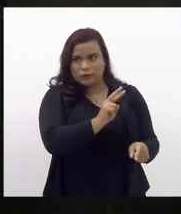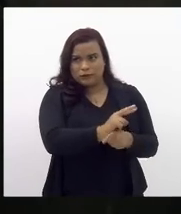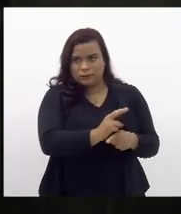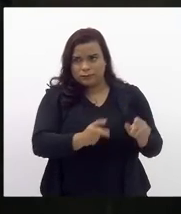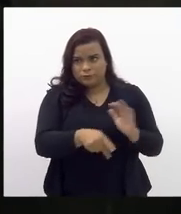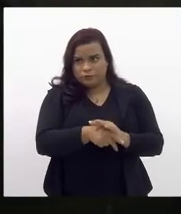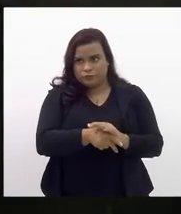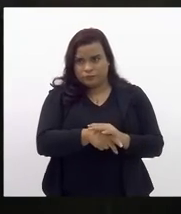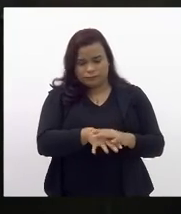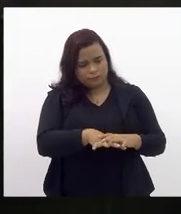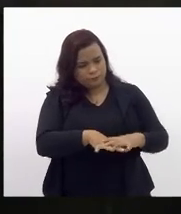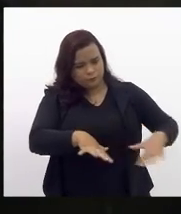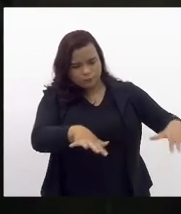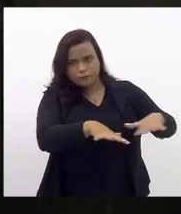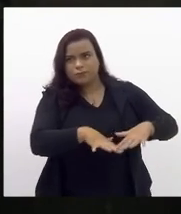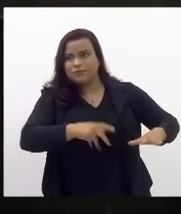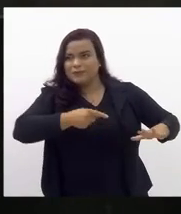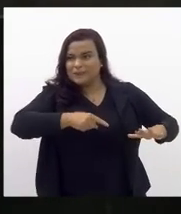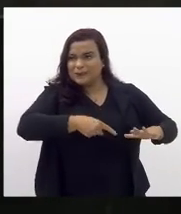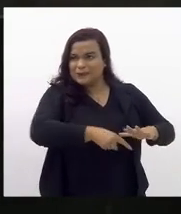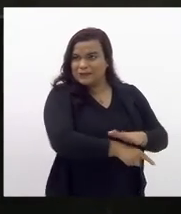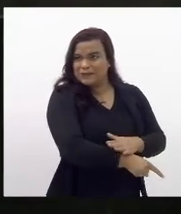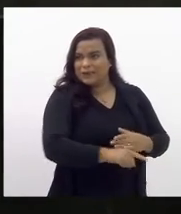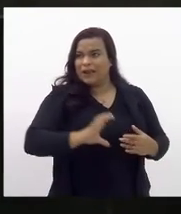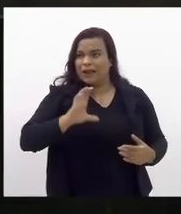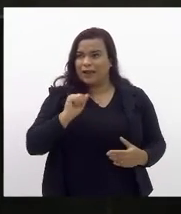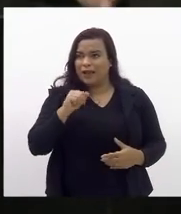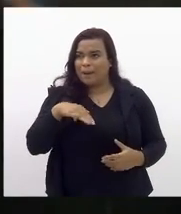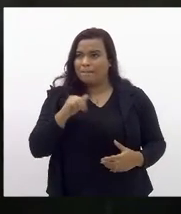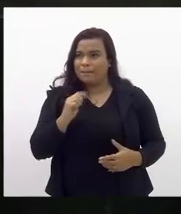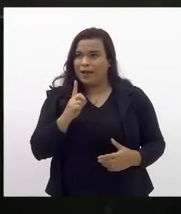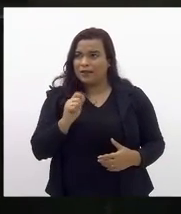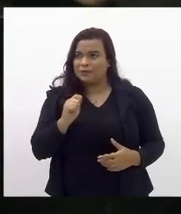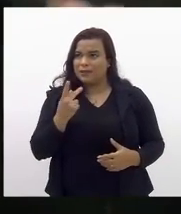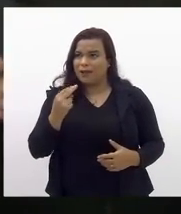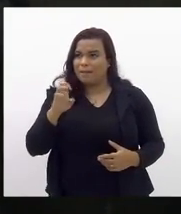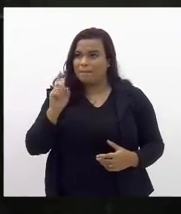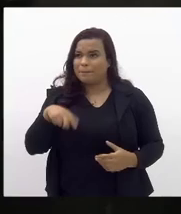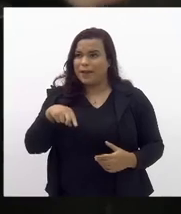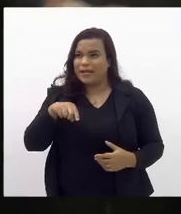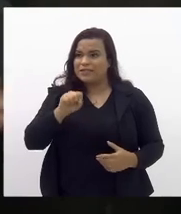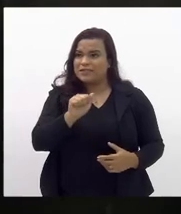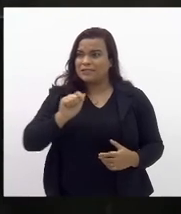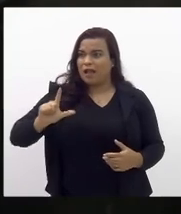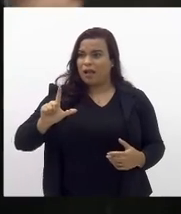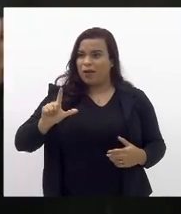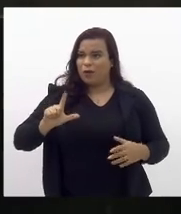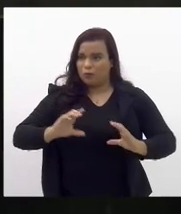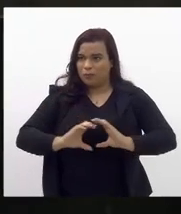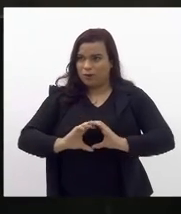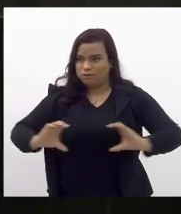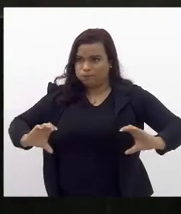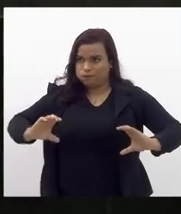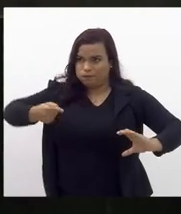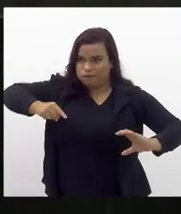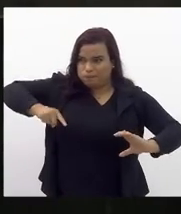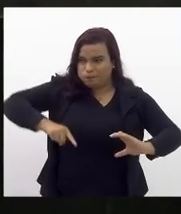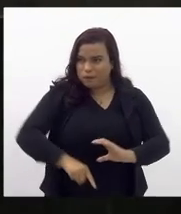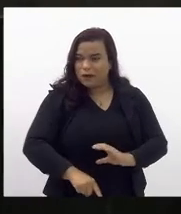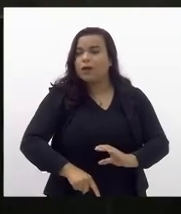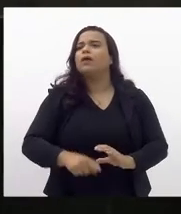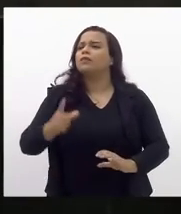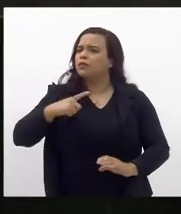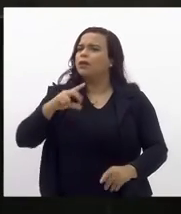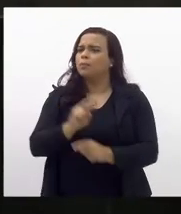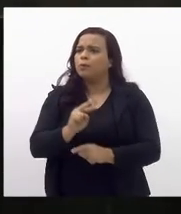a proteção, inclusive das jazidas muito profundas, na chamada camada do pré-sal, tem também como proteção essas jazidas de gás natural.